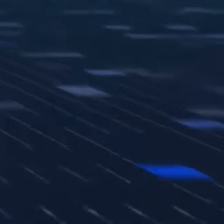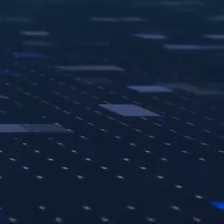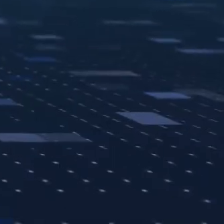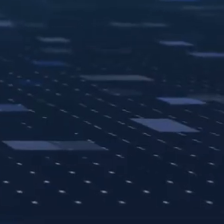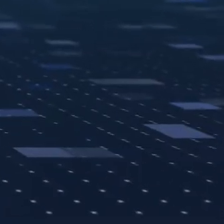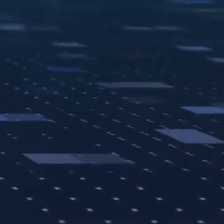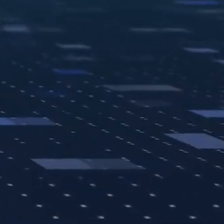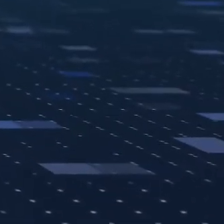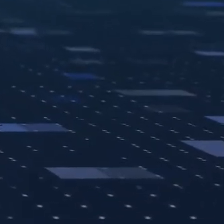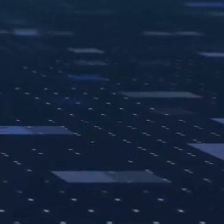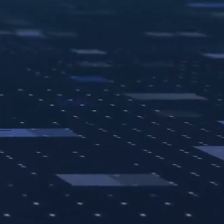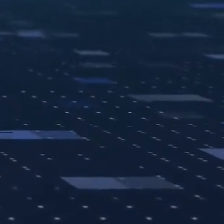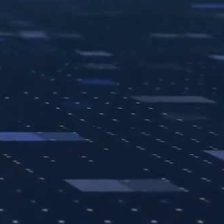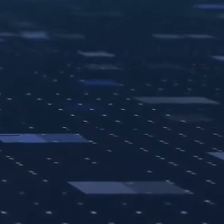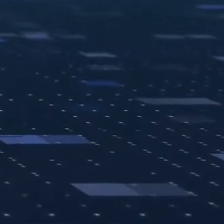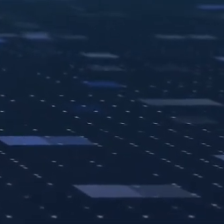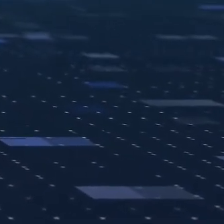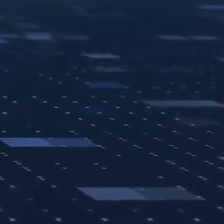Tchau. Tchau.